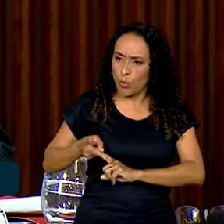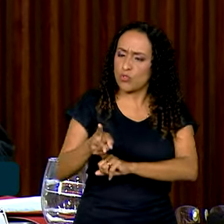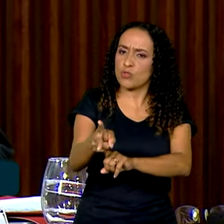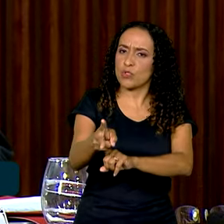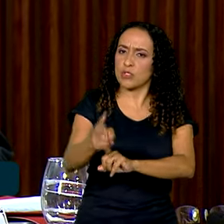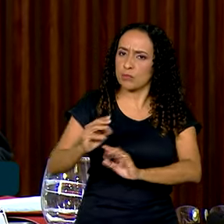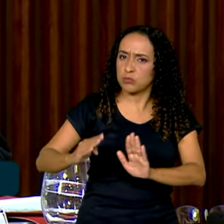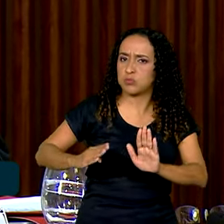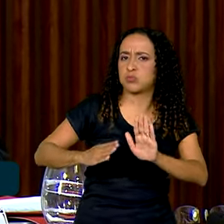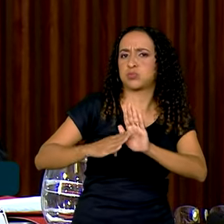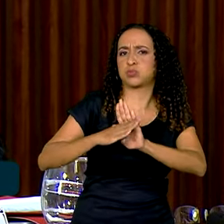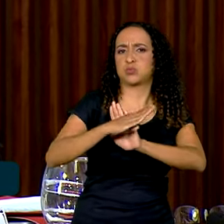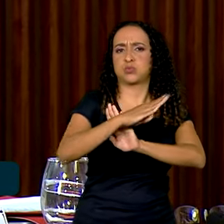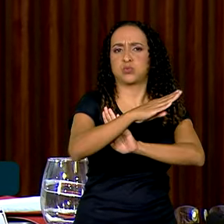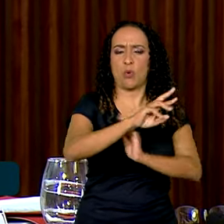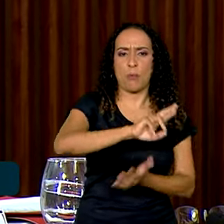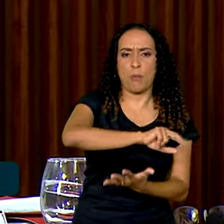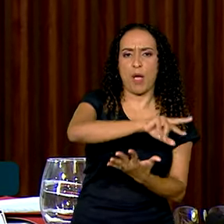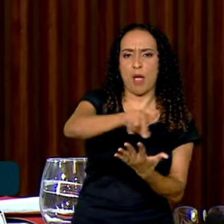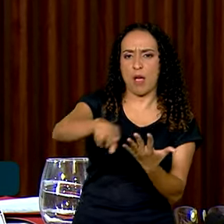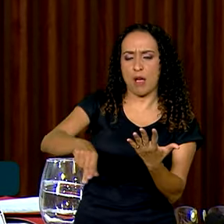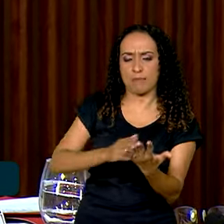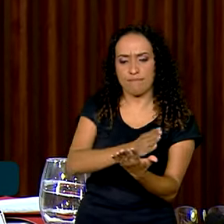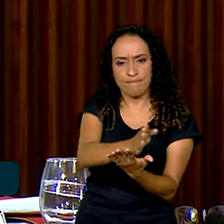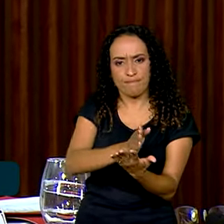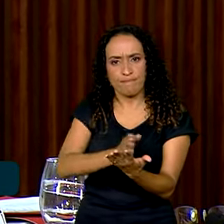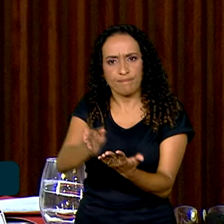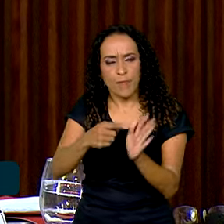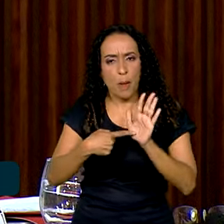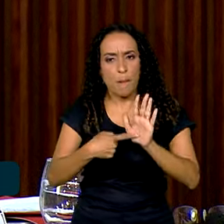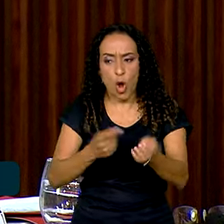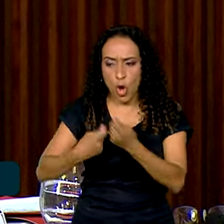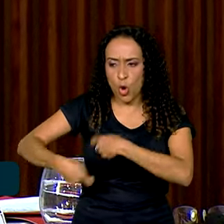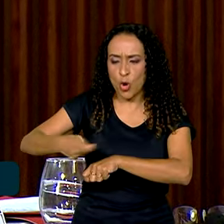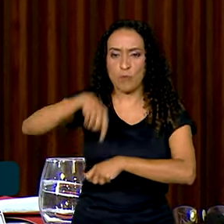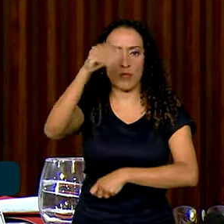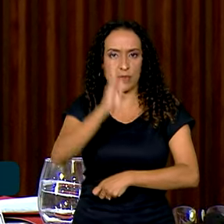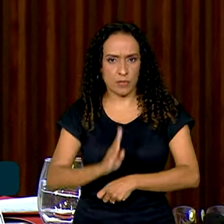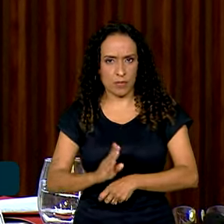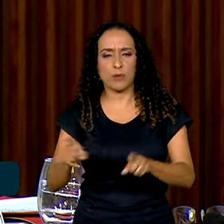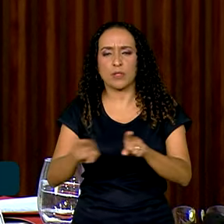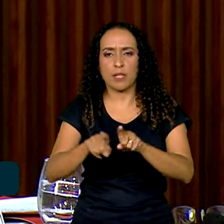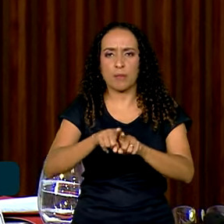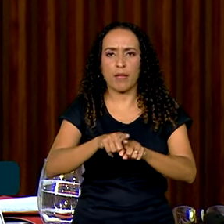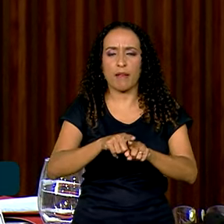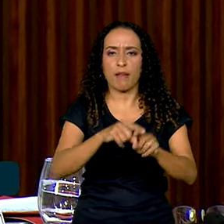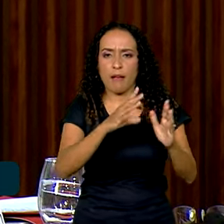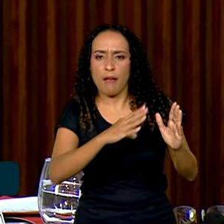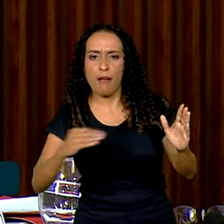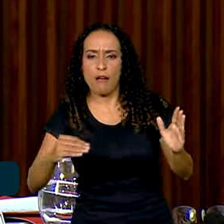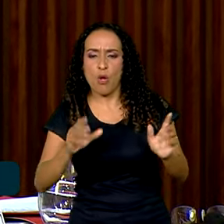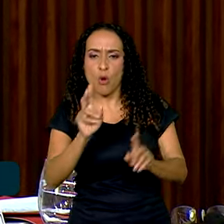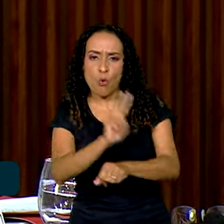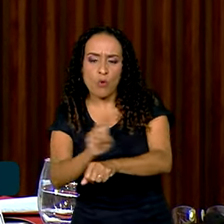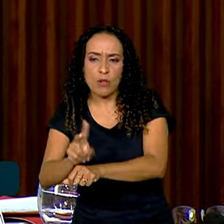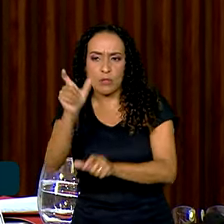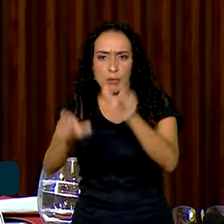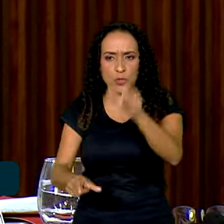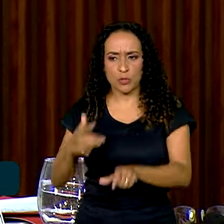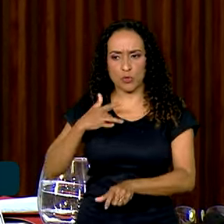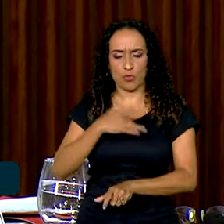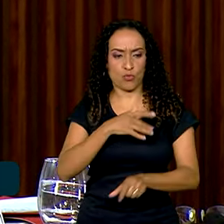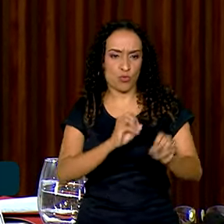desse crescimento nos diversos indicadores que refletem a economia brasileira, refletem o cuidado com as pessoas, saúde,